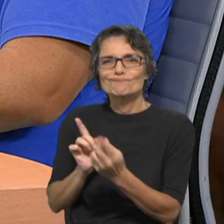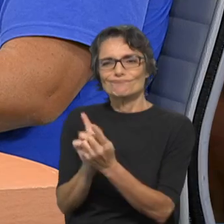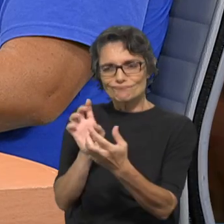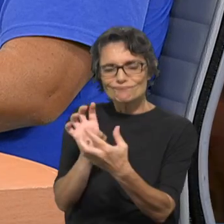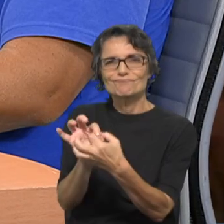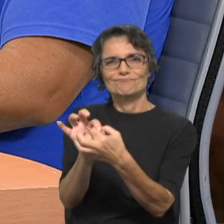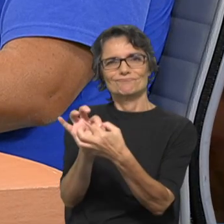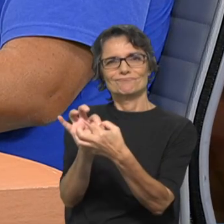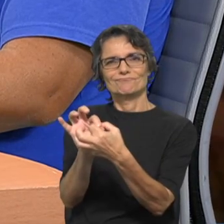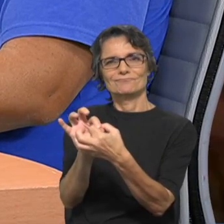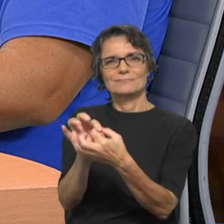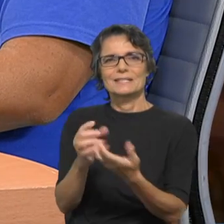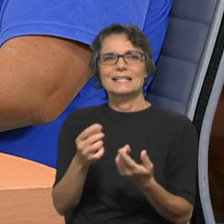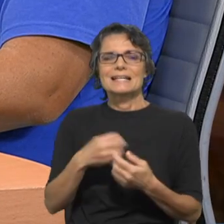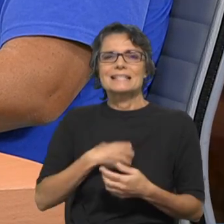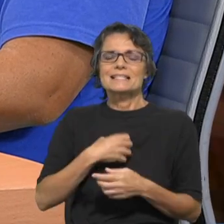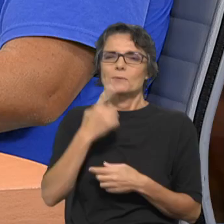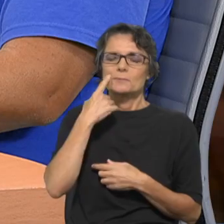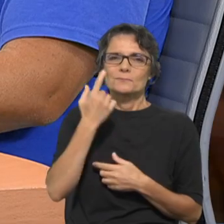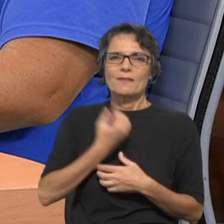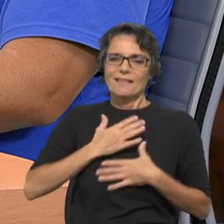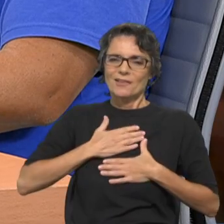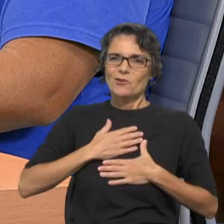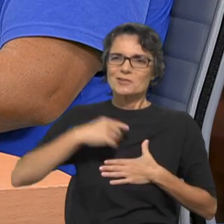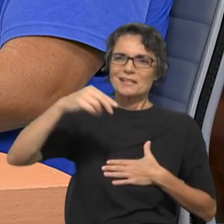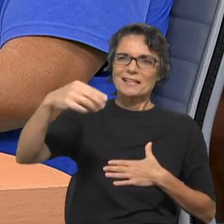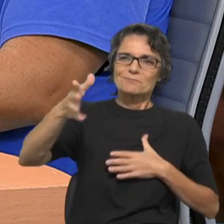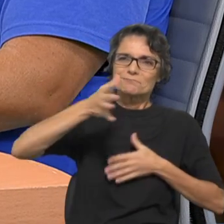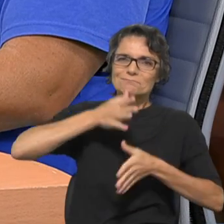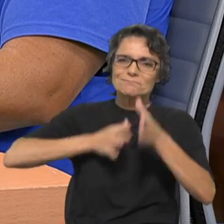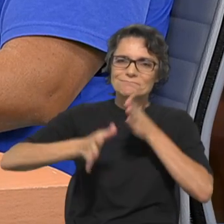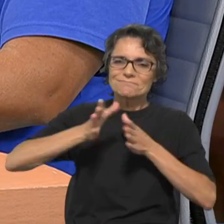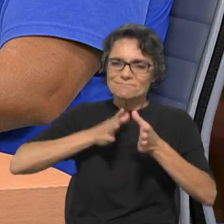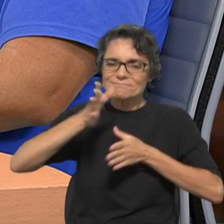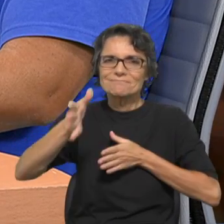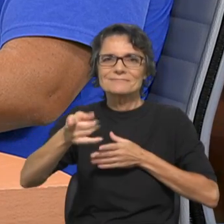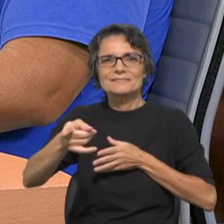jovens veem-se representados e isso é que acaba de ser... E veem-se que os jovens podem ter...